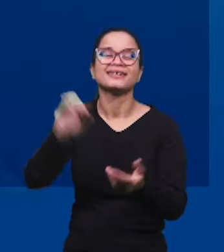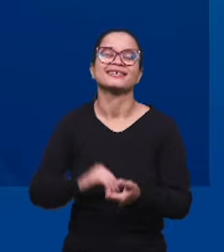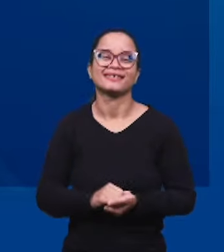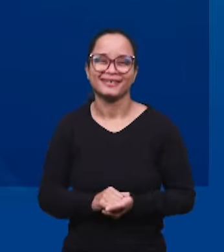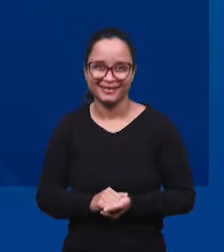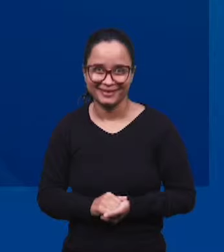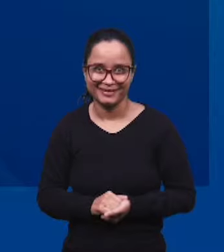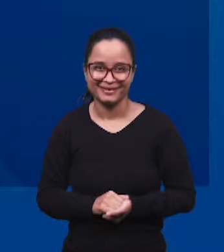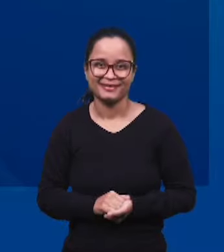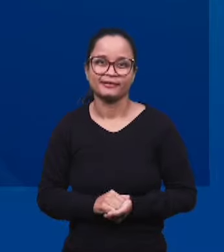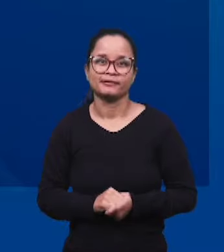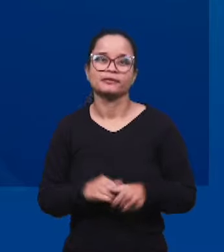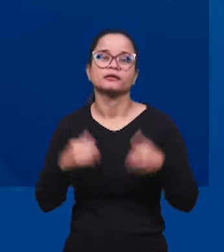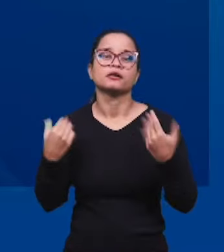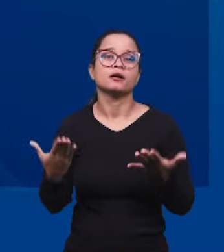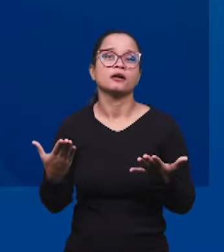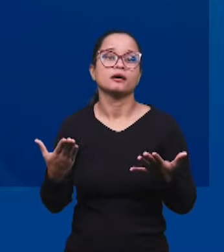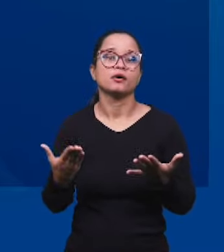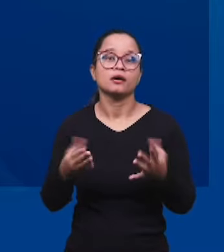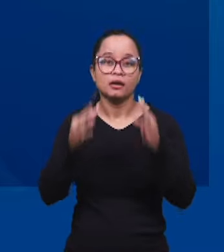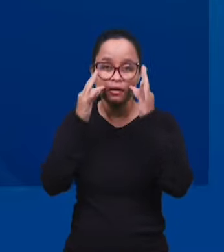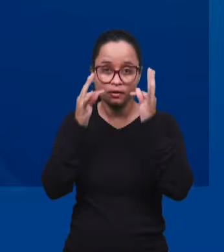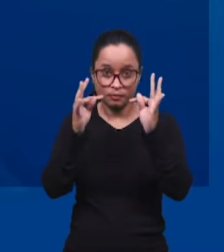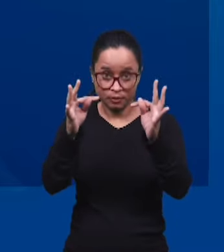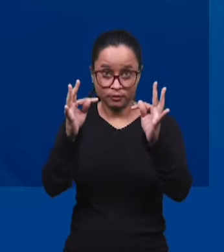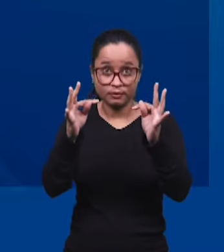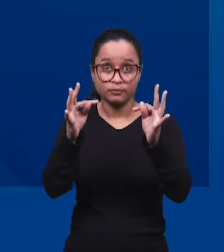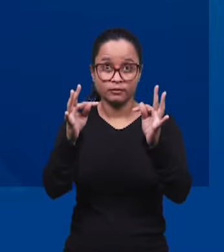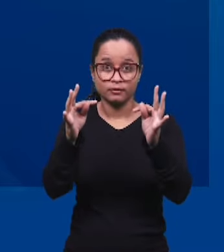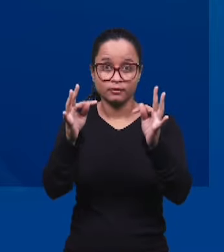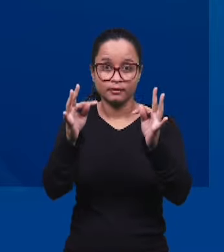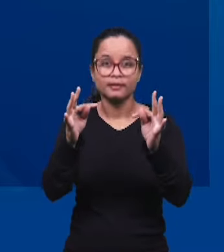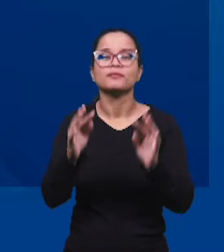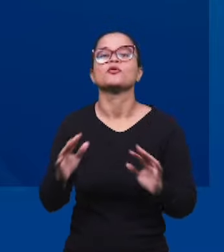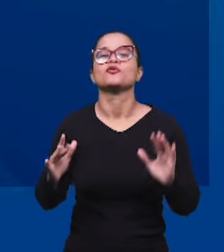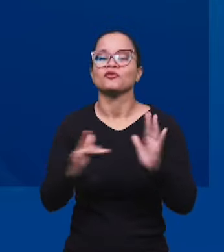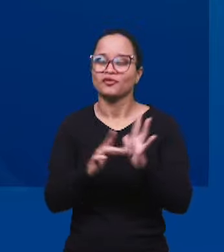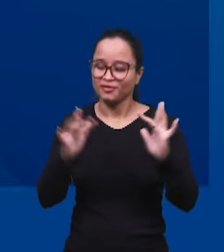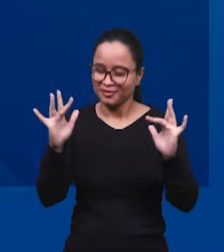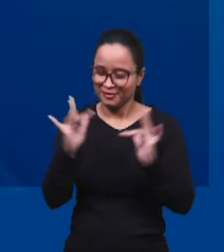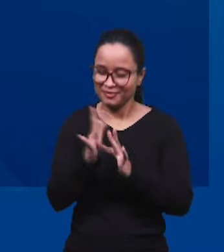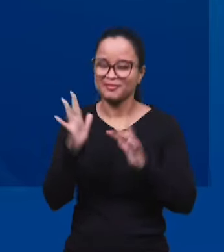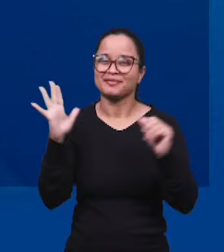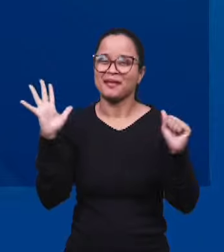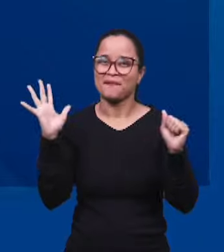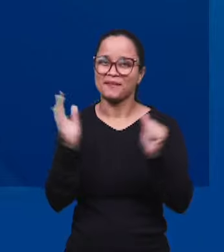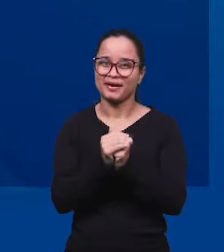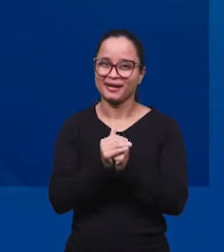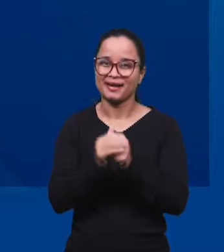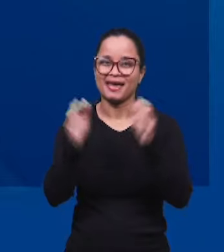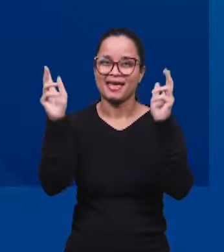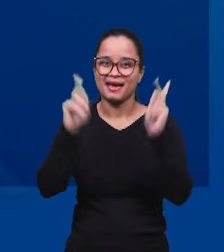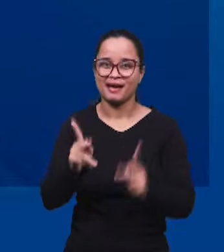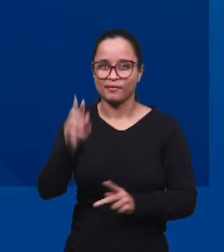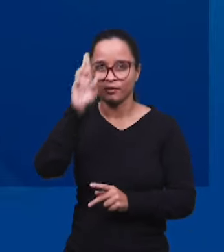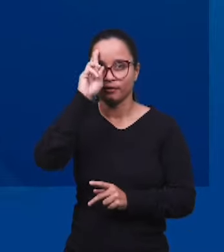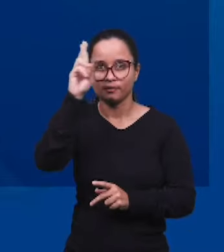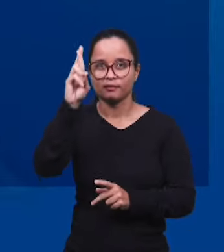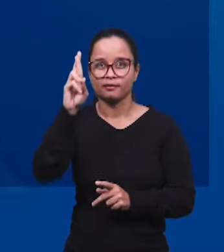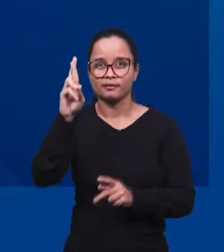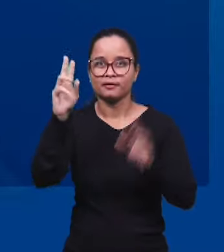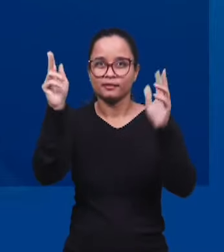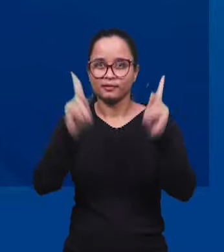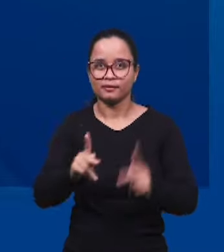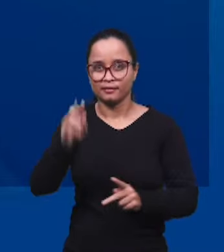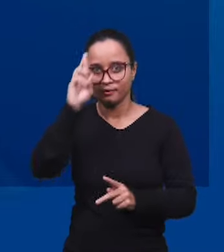Deus. Isso. E pelo testemunho de Jesus. Amém. A paz do Senhor.